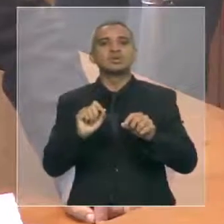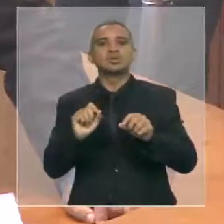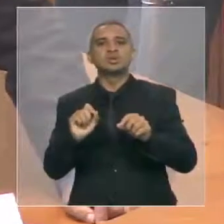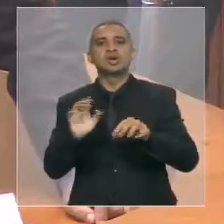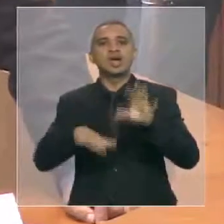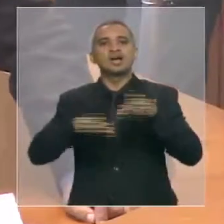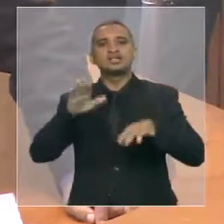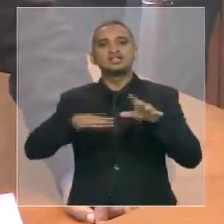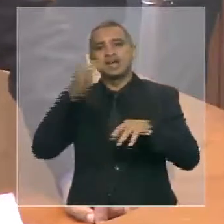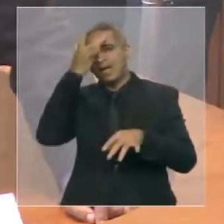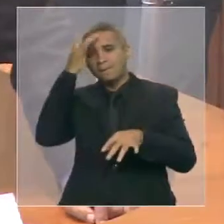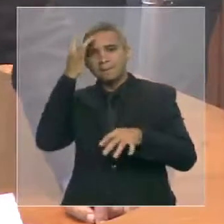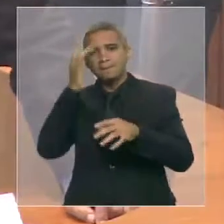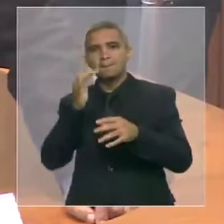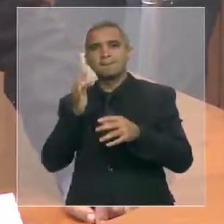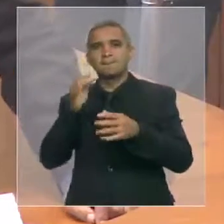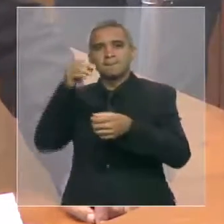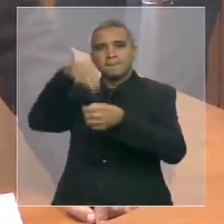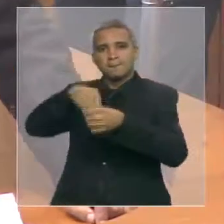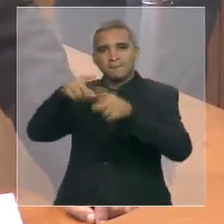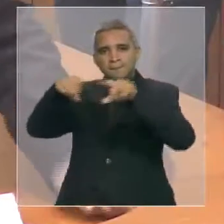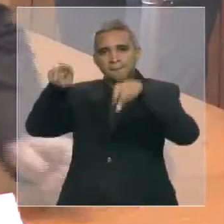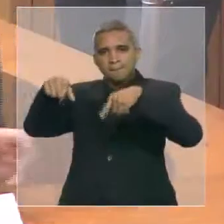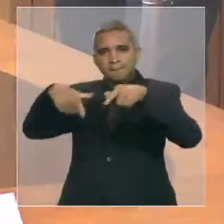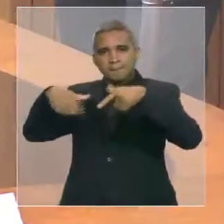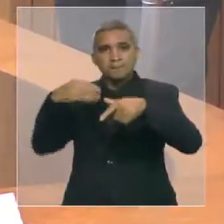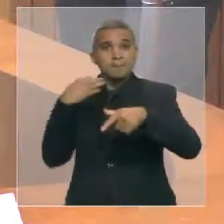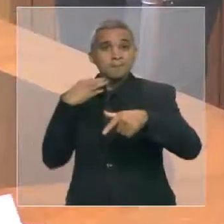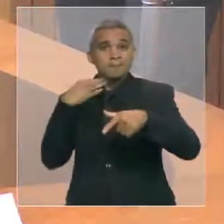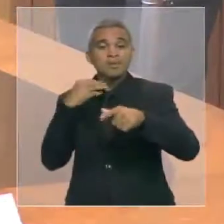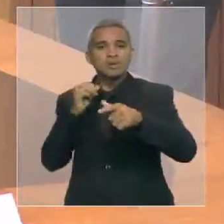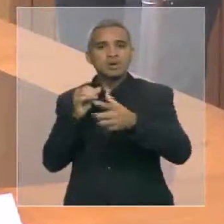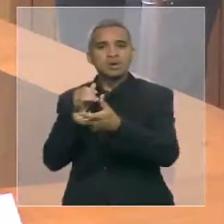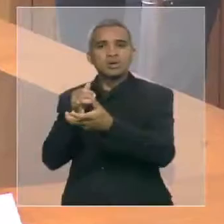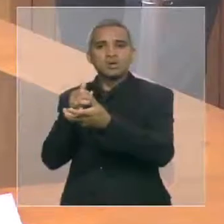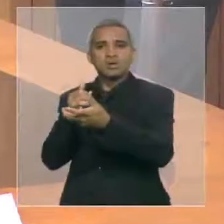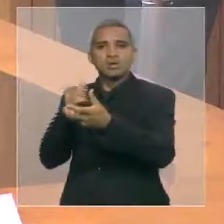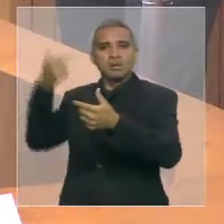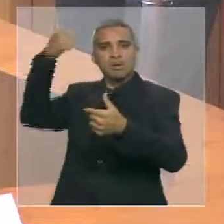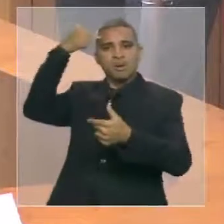bancos. Essas modalidades elas vêm se alternando à medida